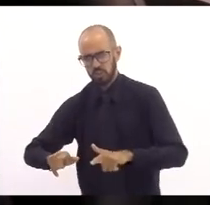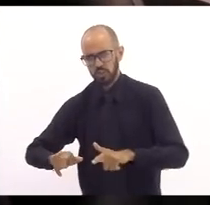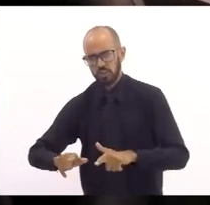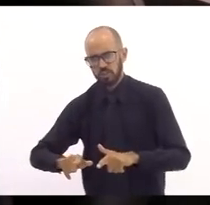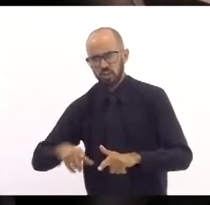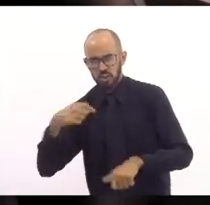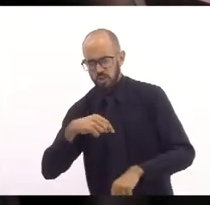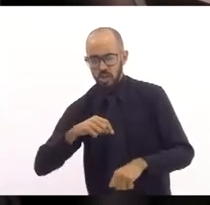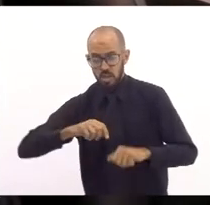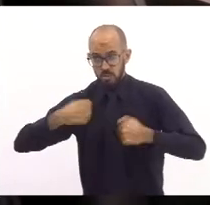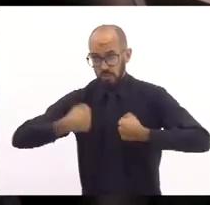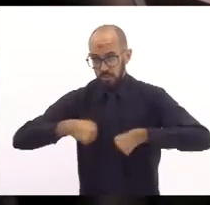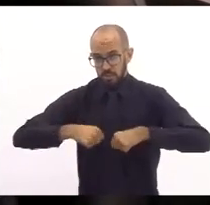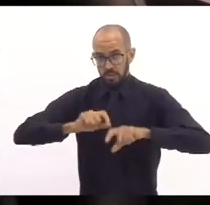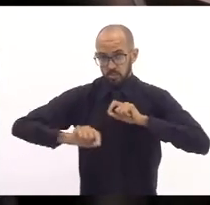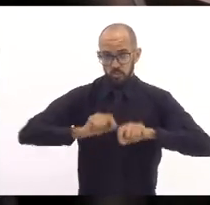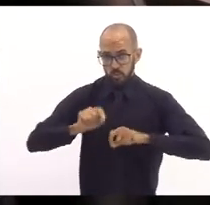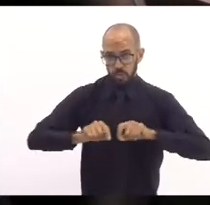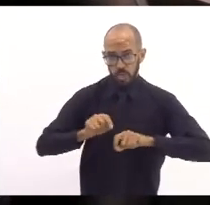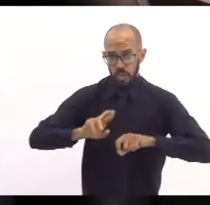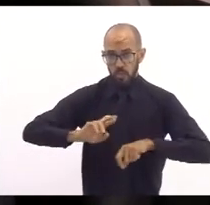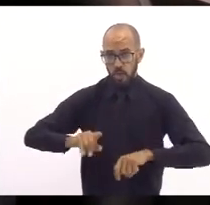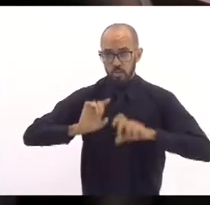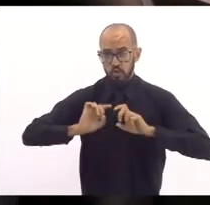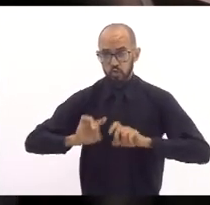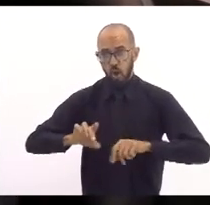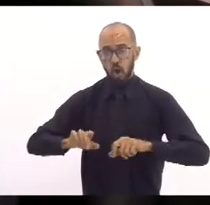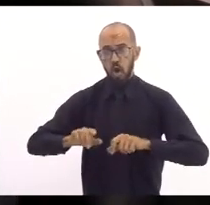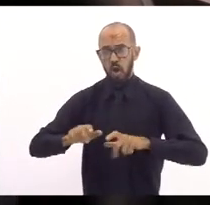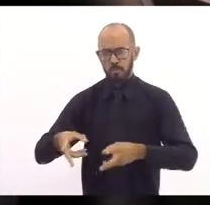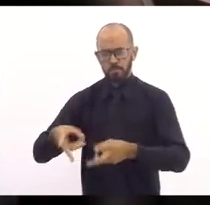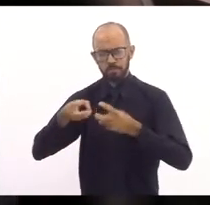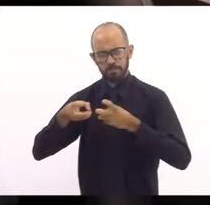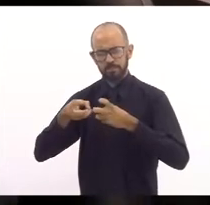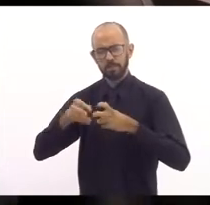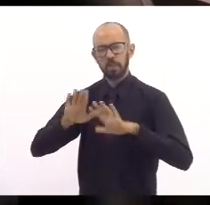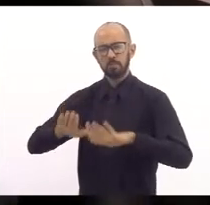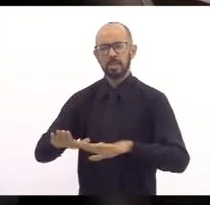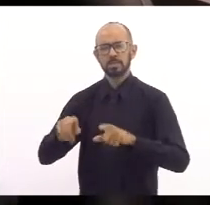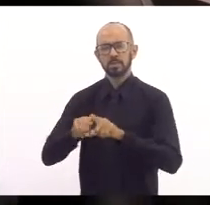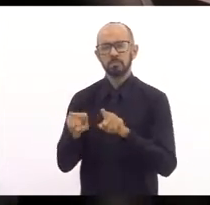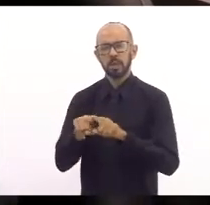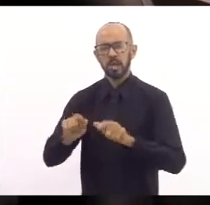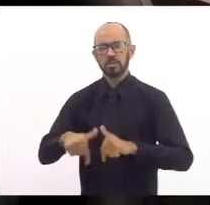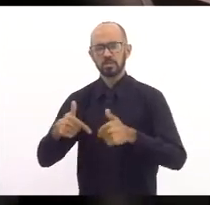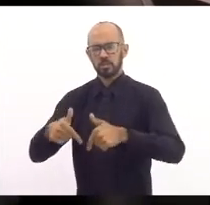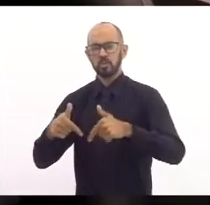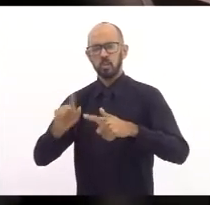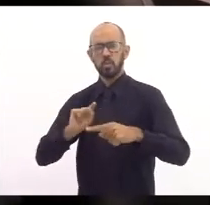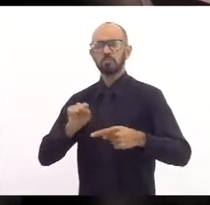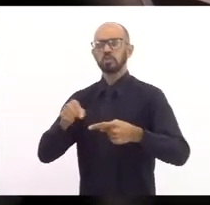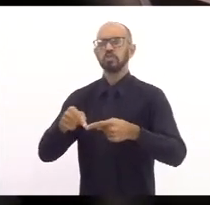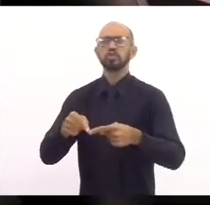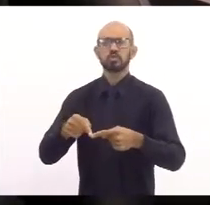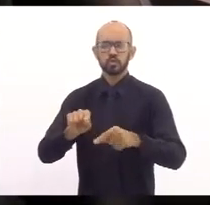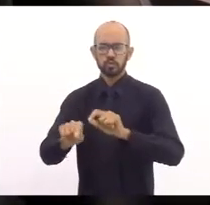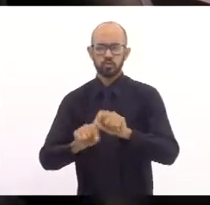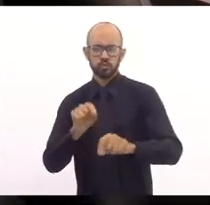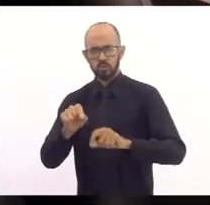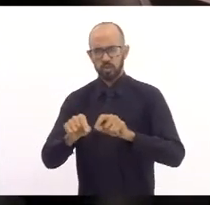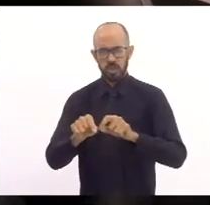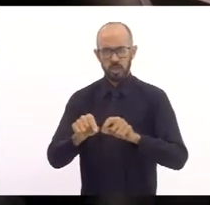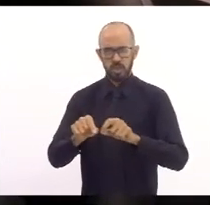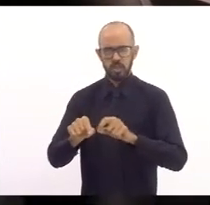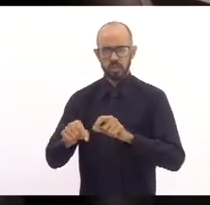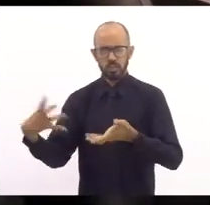não só a detecção, mas a ação seja correspondente a alcançar o objetivo de